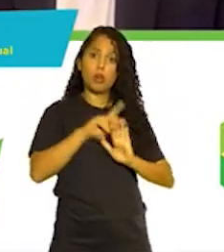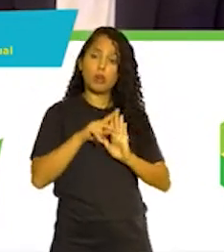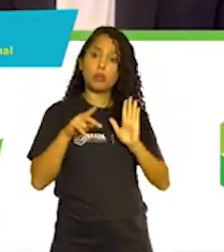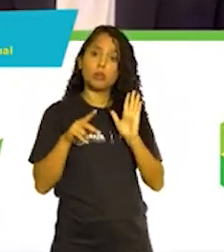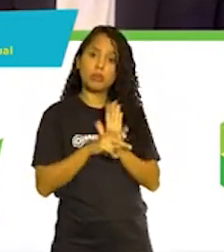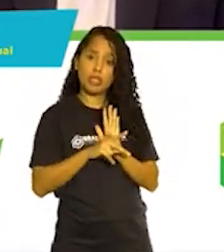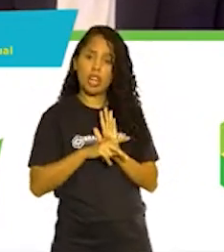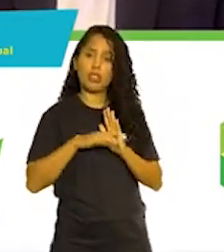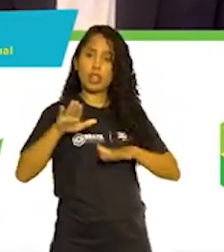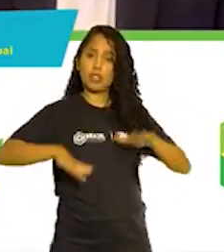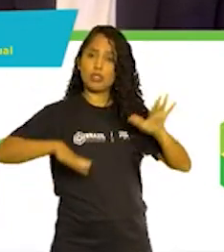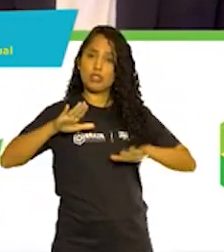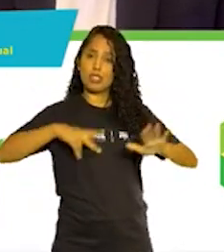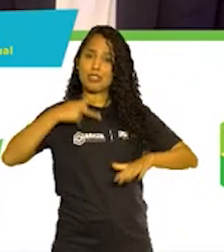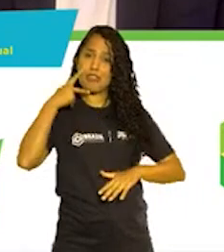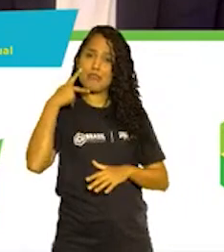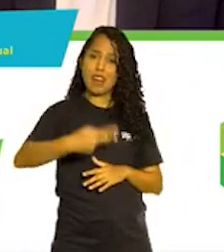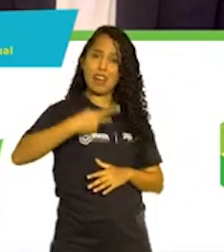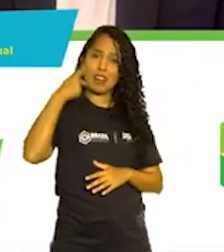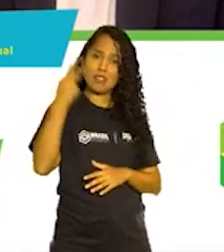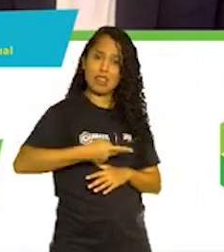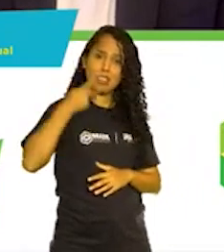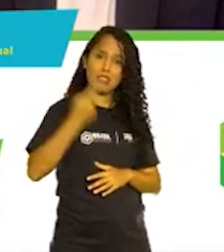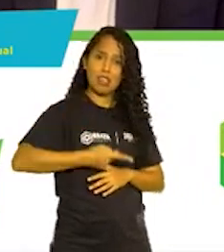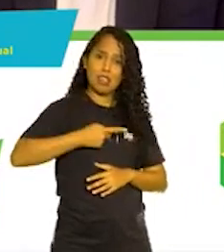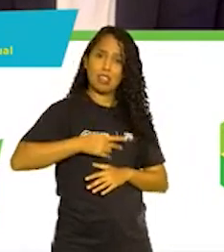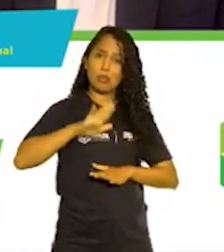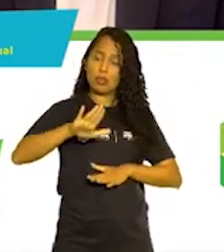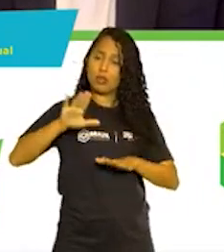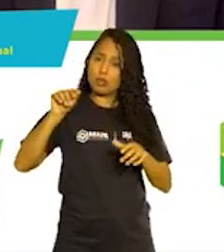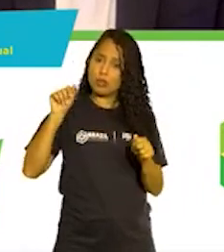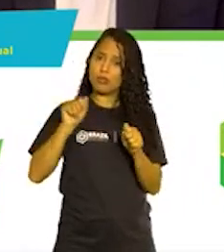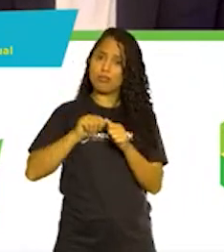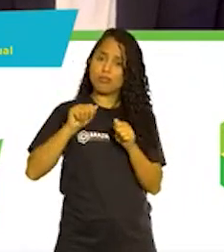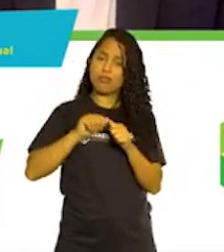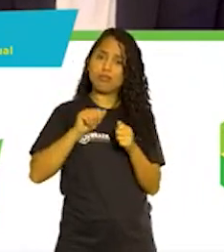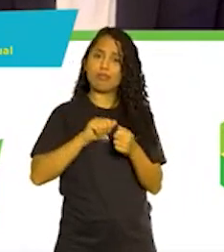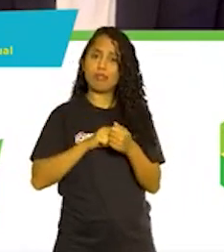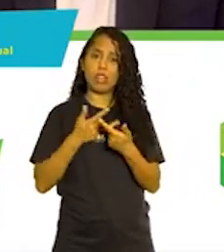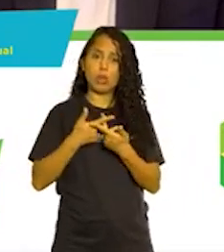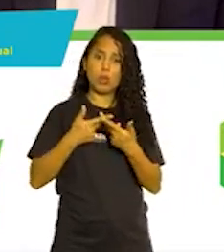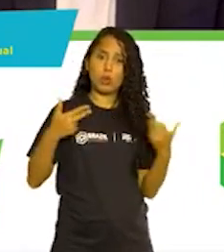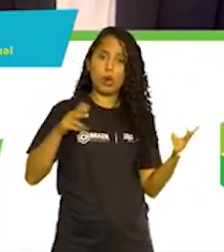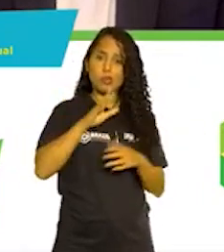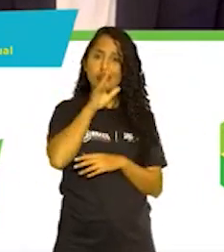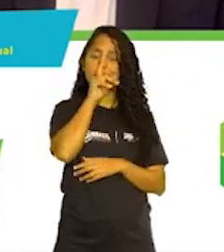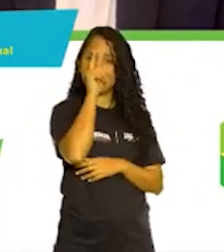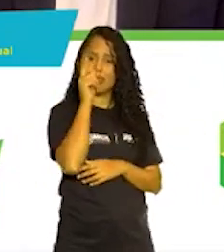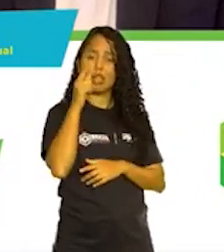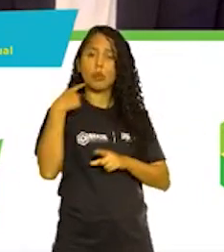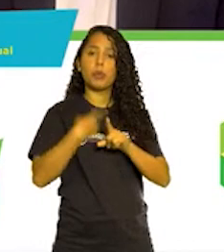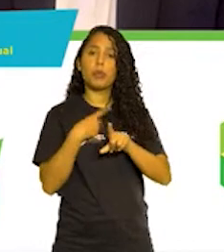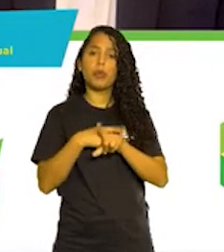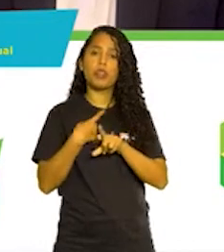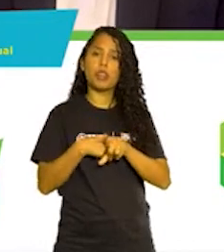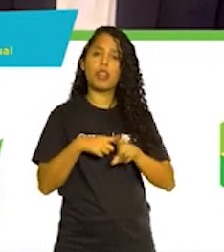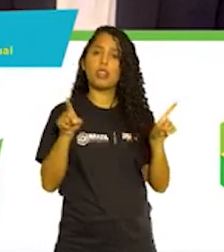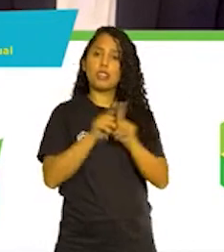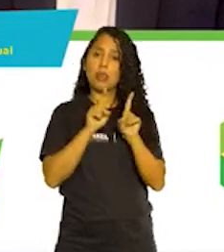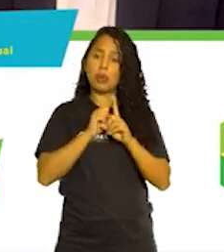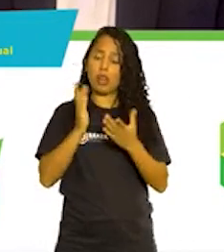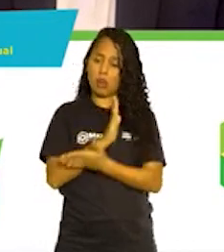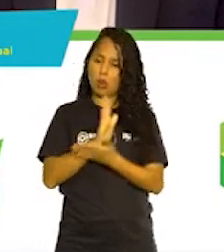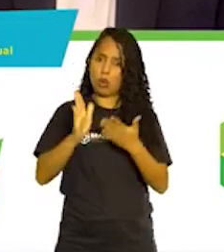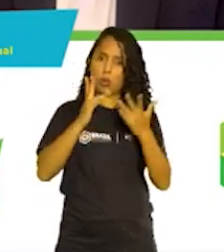mas acaba fazendo as coisas de forma conjuntural. Até as PECs estão virando uma coisa quase que normal, entendeu?